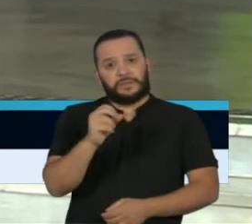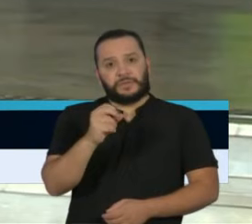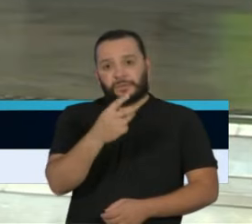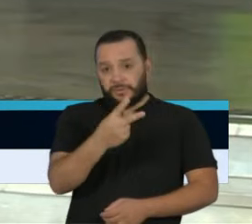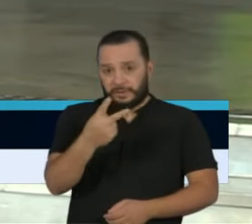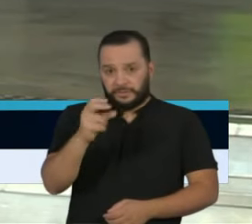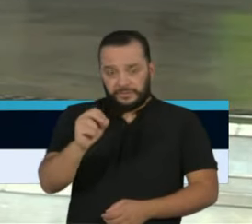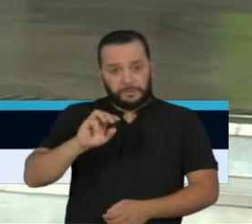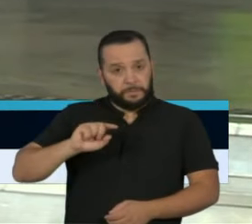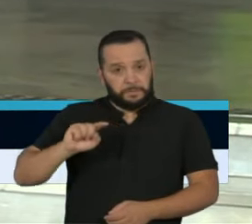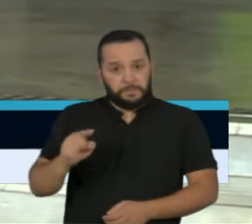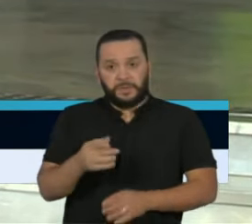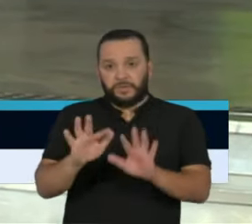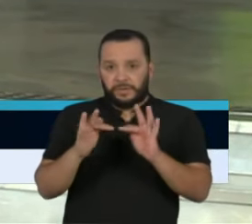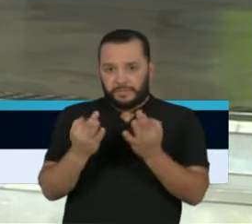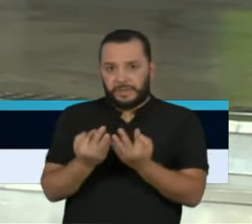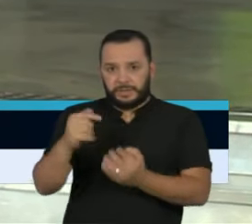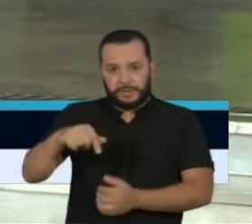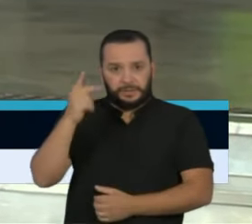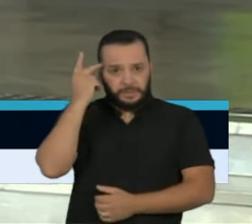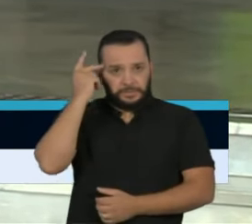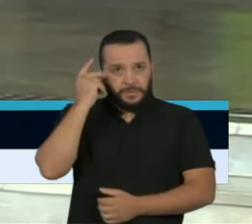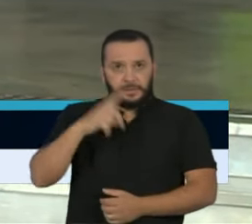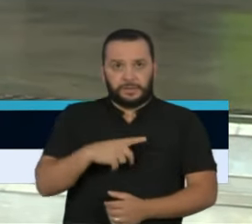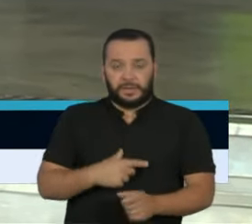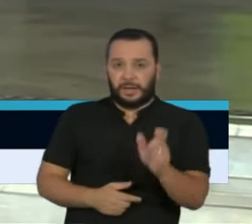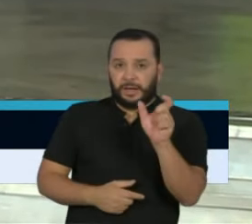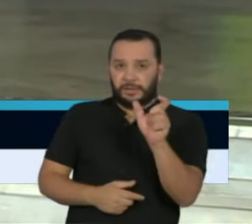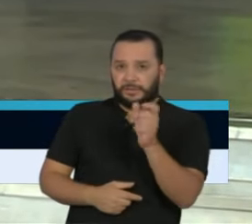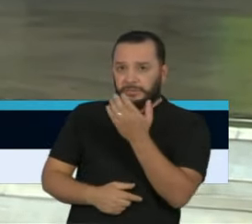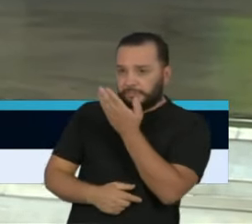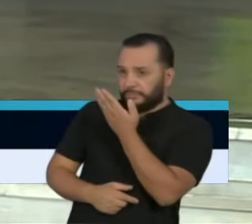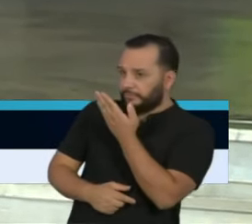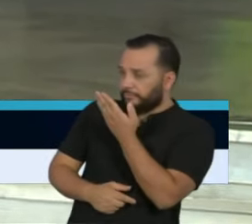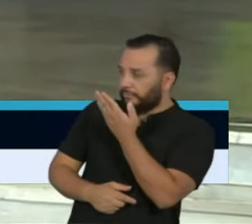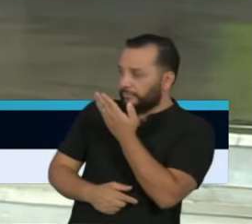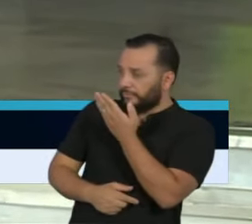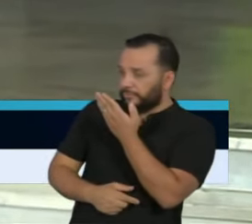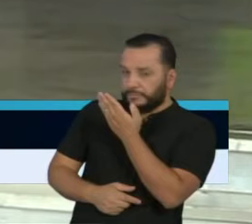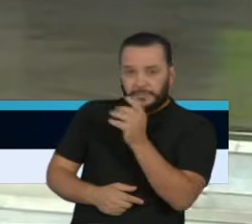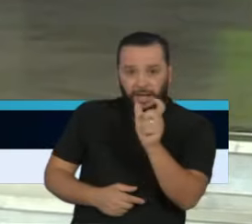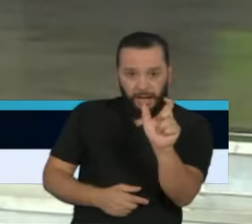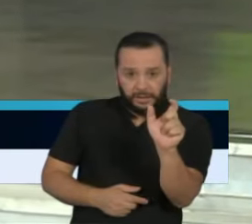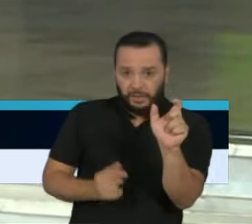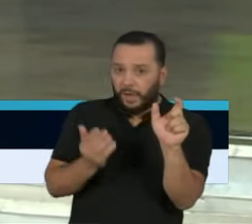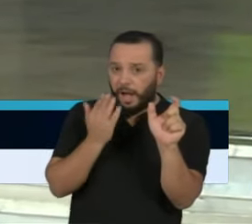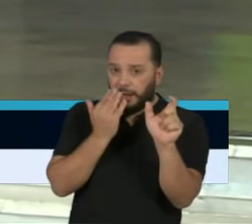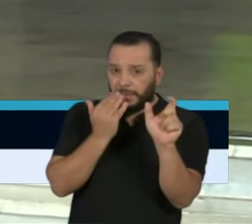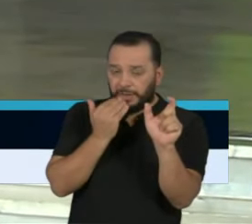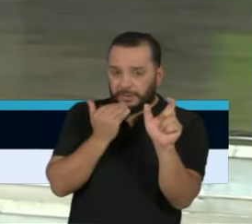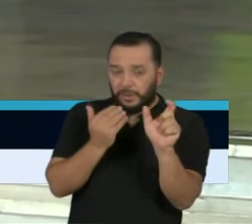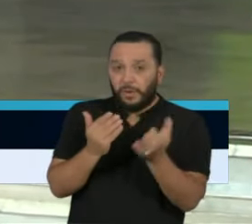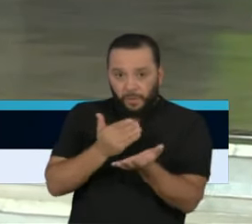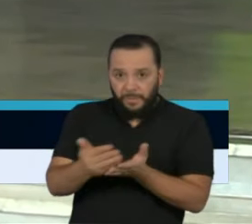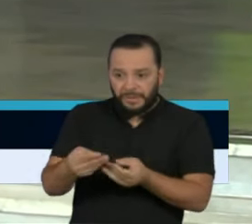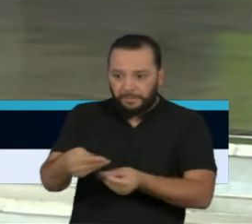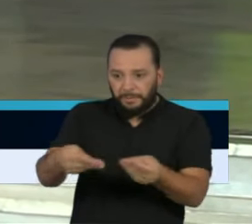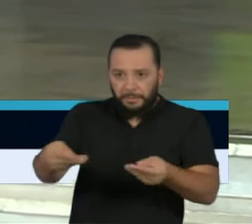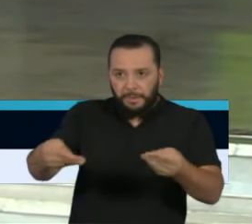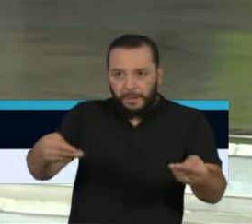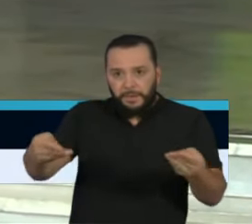a receber esse cartão alimentação. Parte delas começa a receber hoje, todas vão receber até o